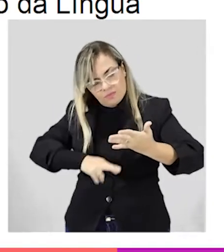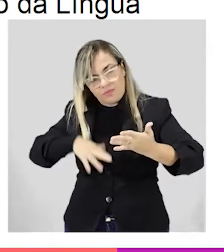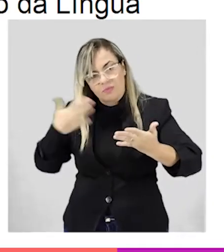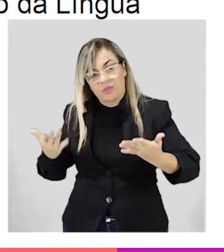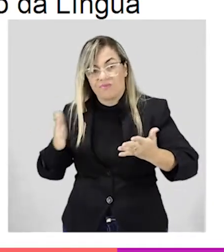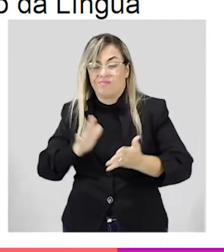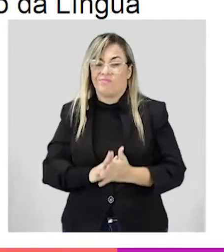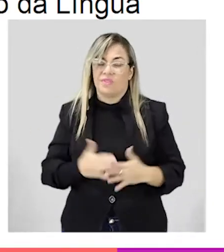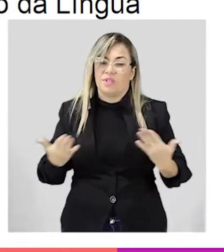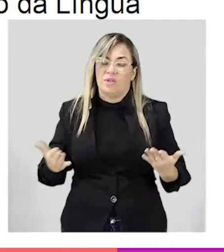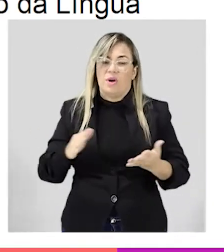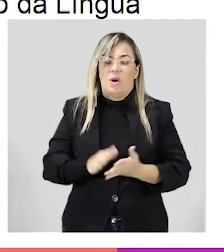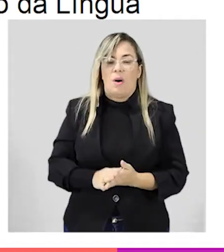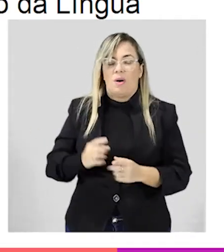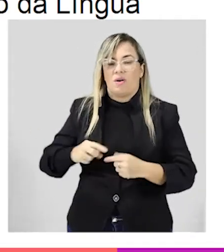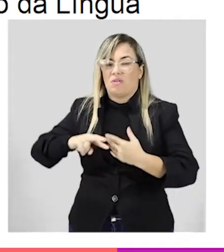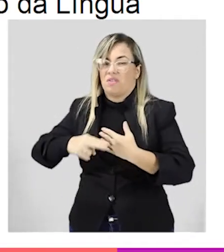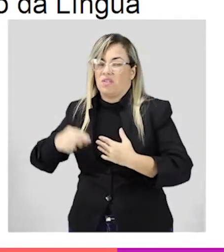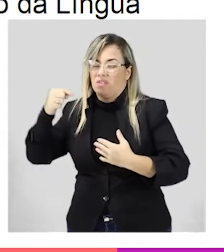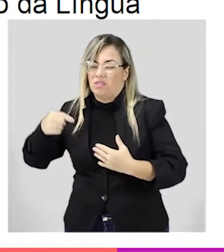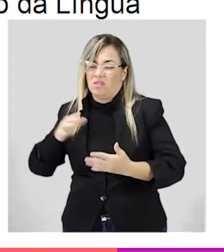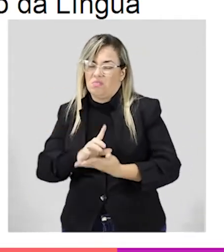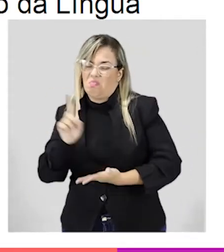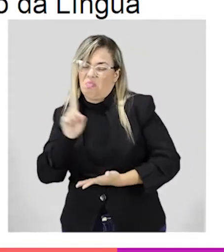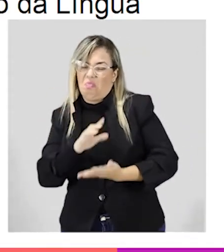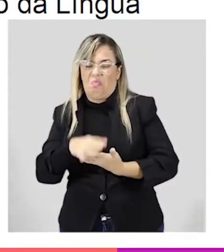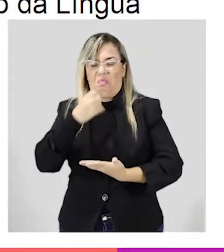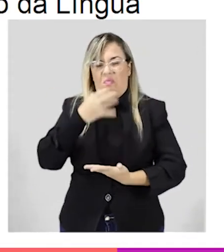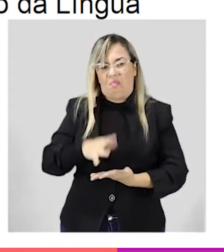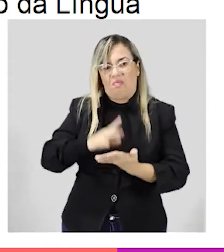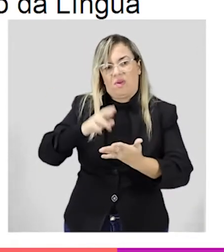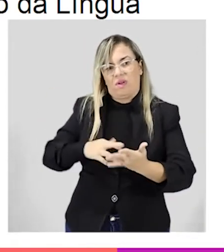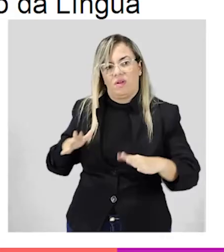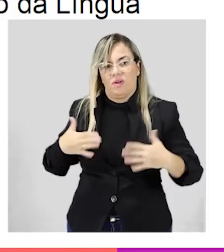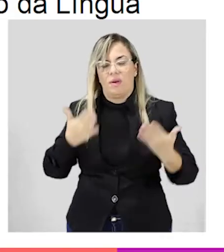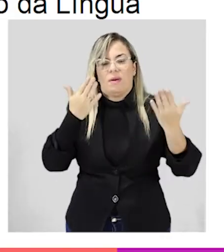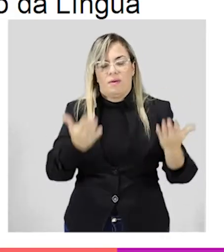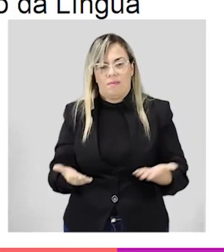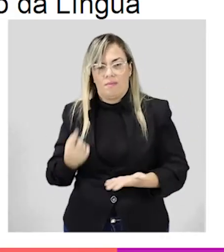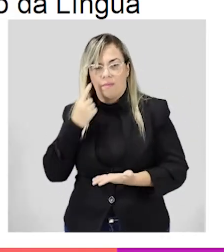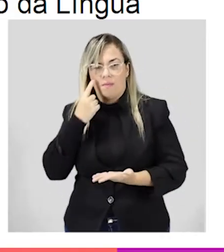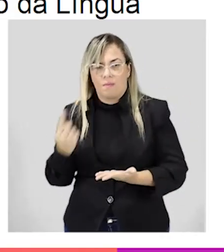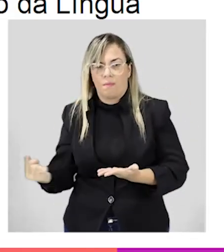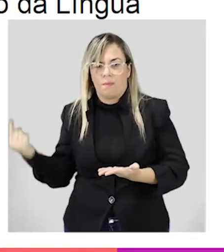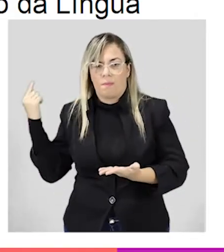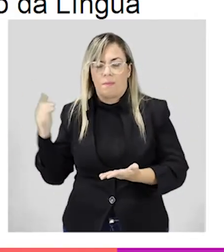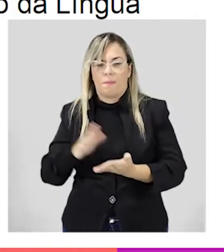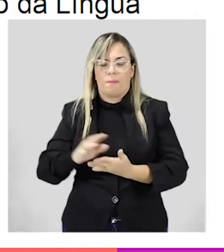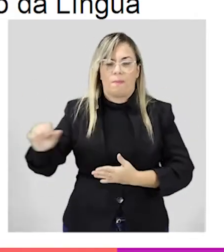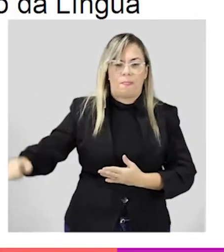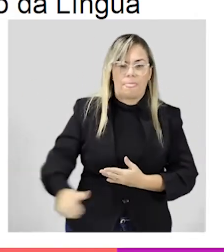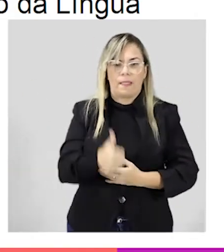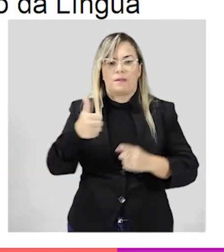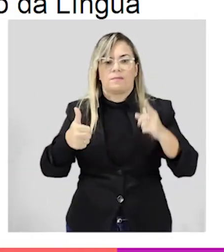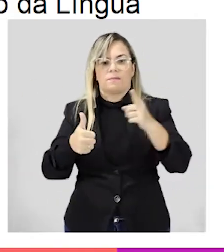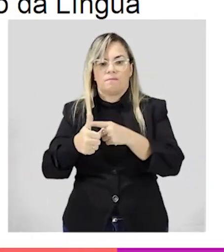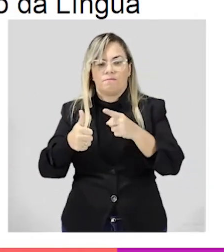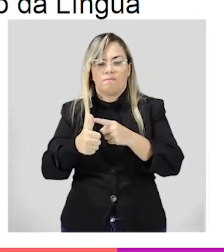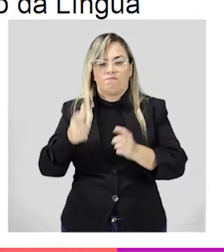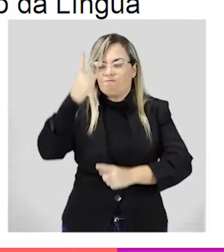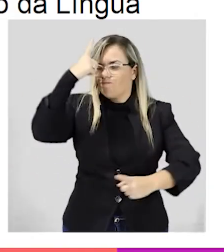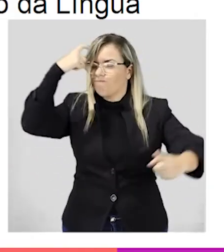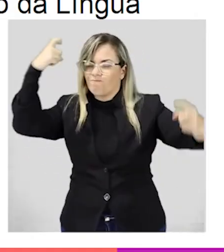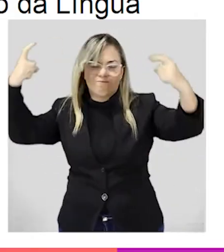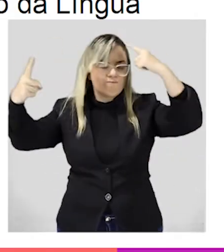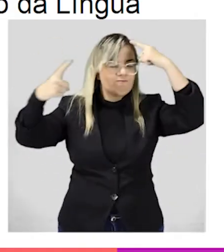contrário, não será considerado uma boa redação. Primeiro critério, criatividade. A